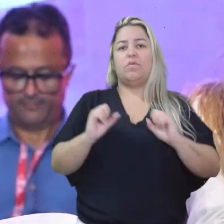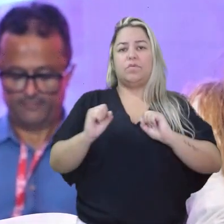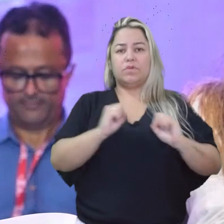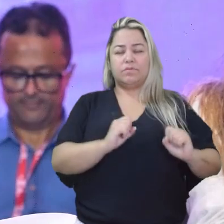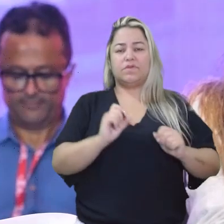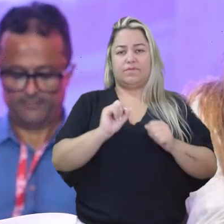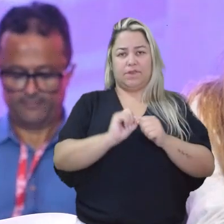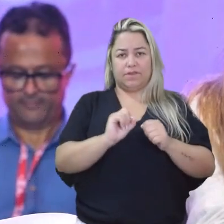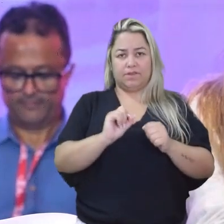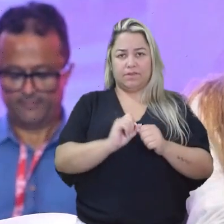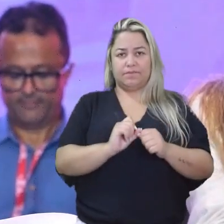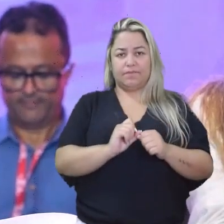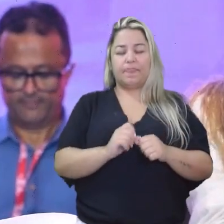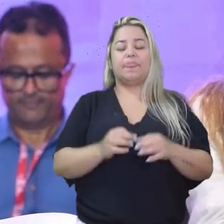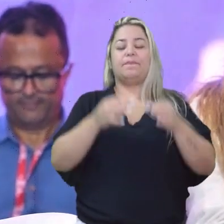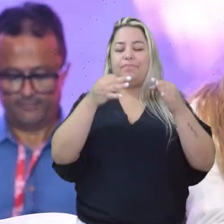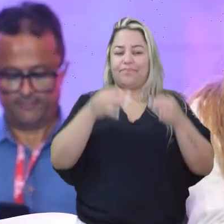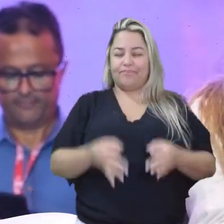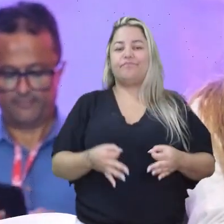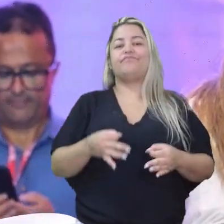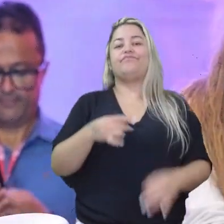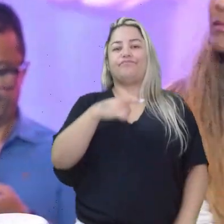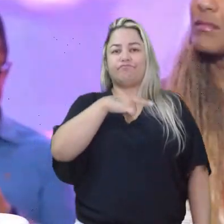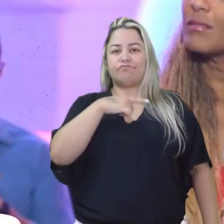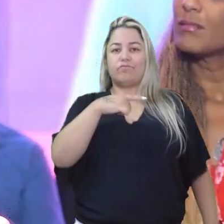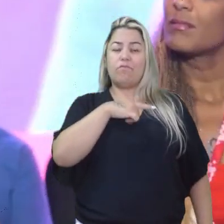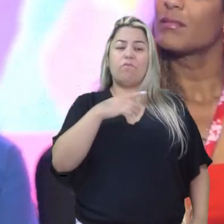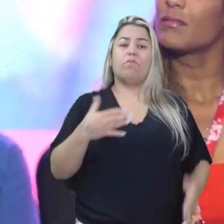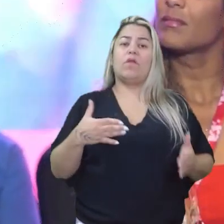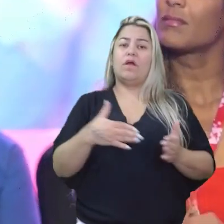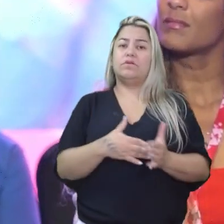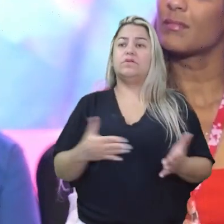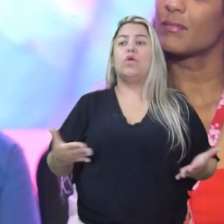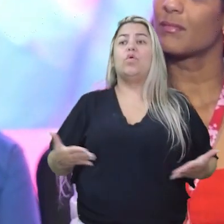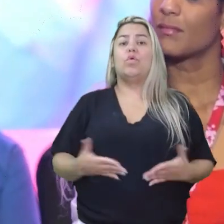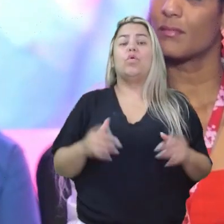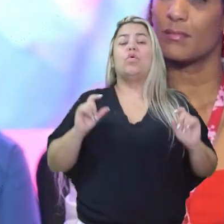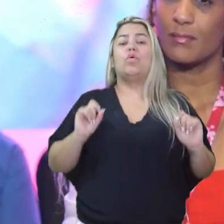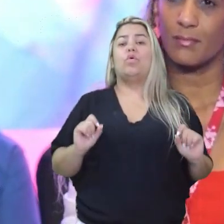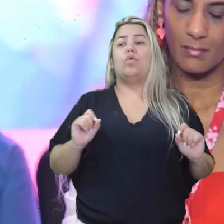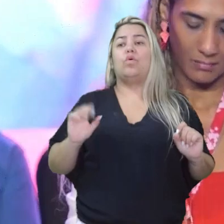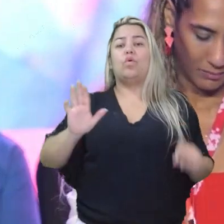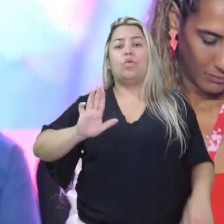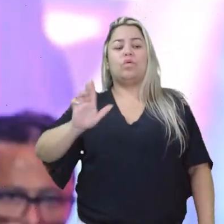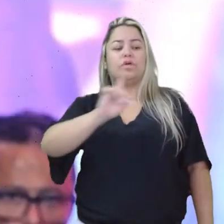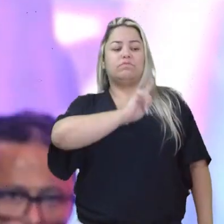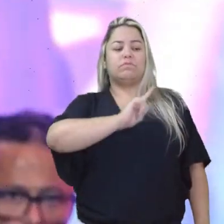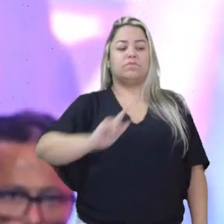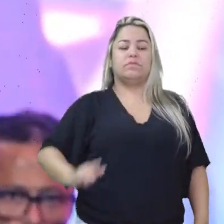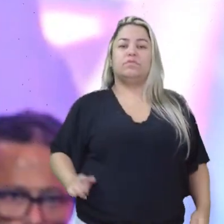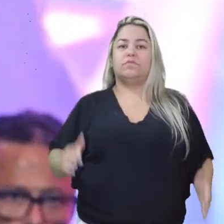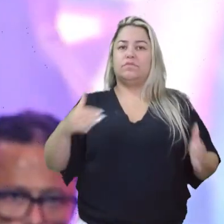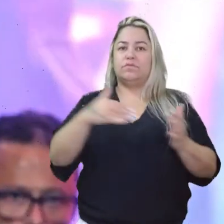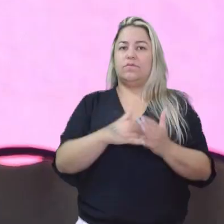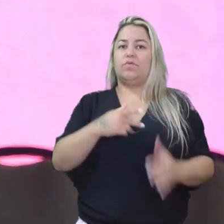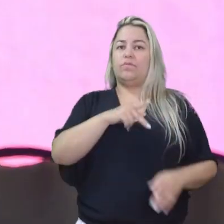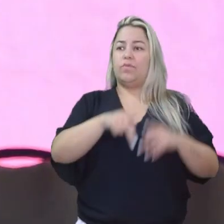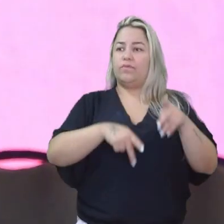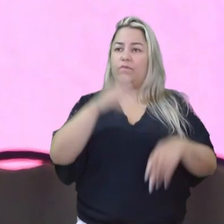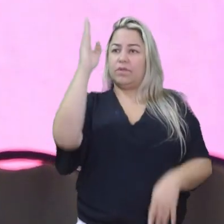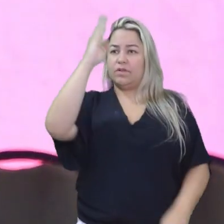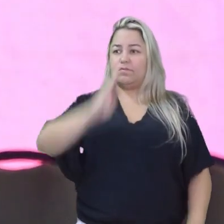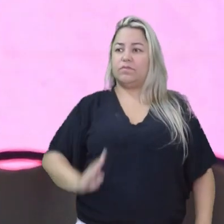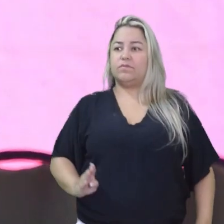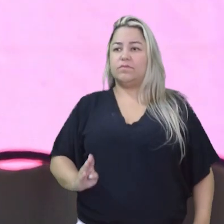fazer. Eu tenho certeza que até hoje o Lula governa a partir do povo brasileiro.